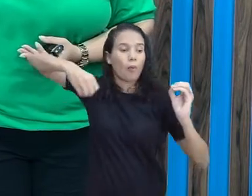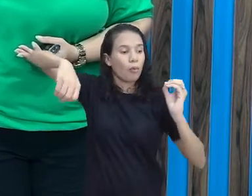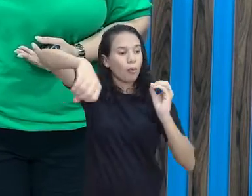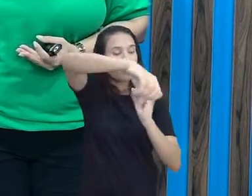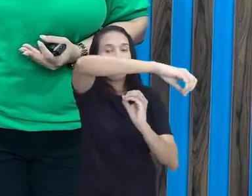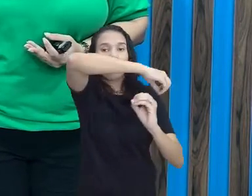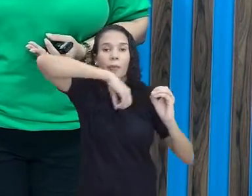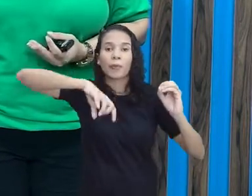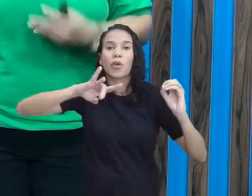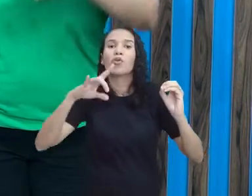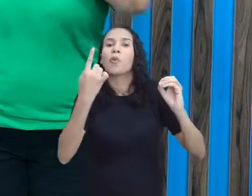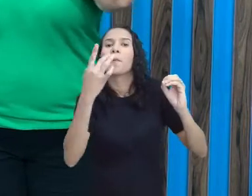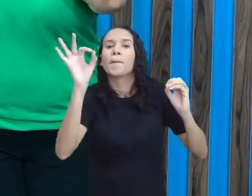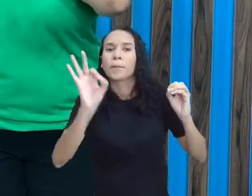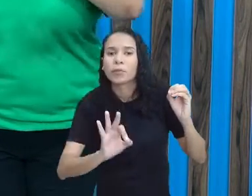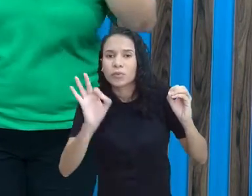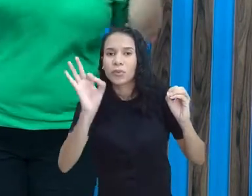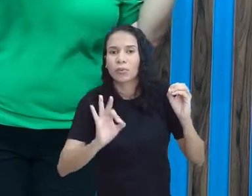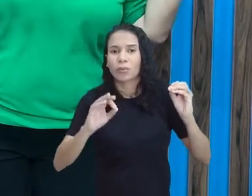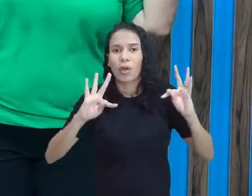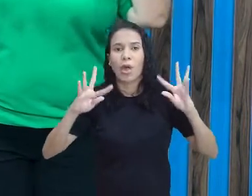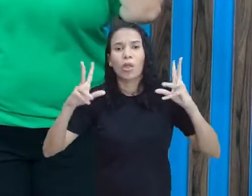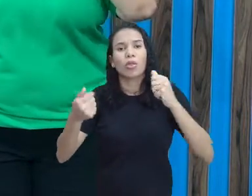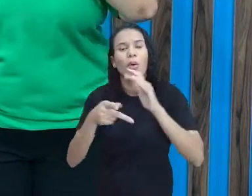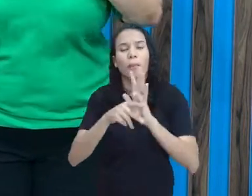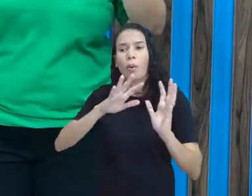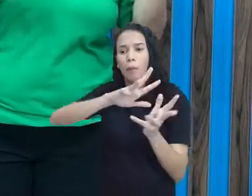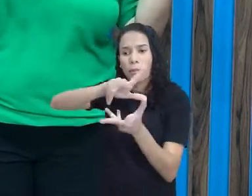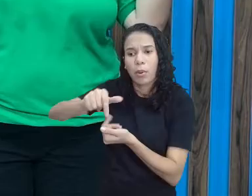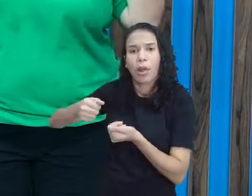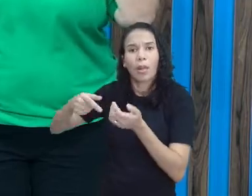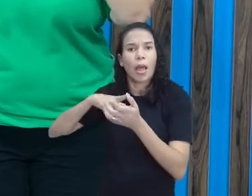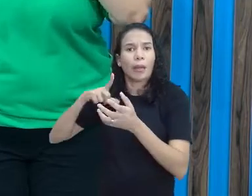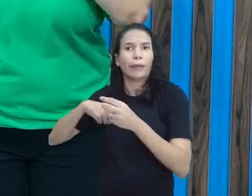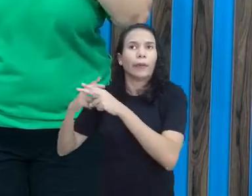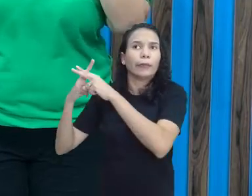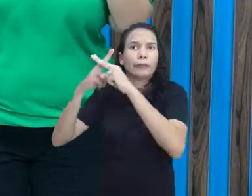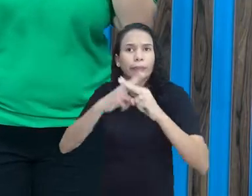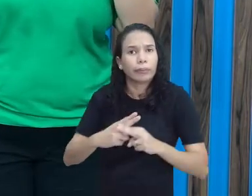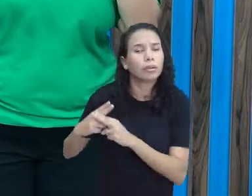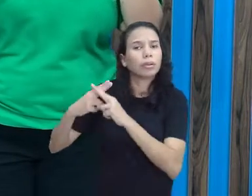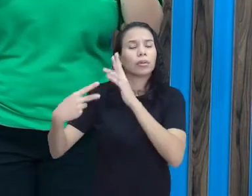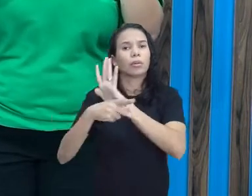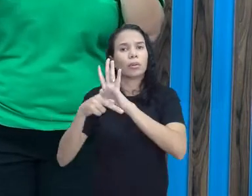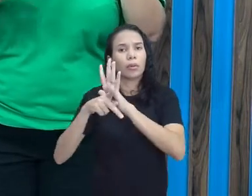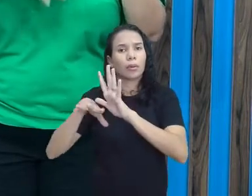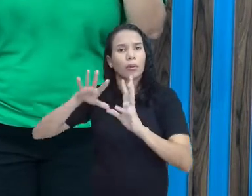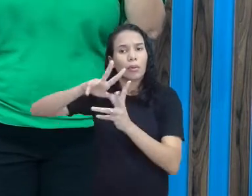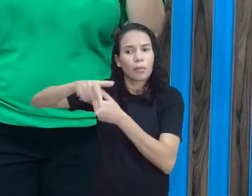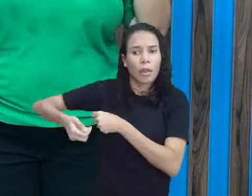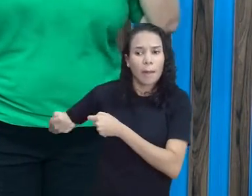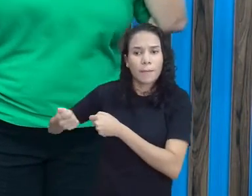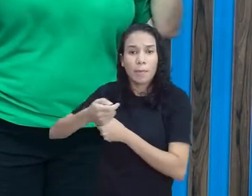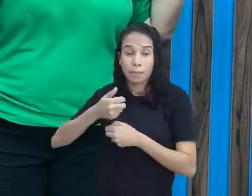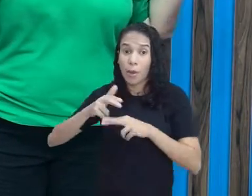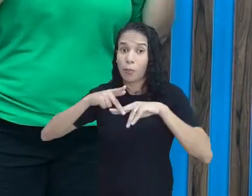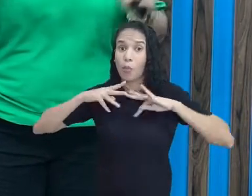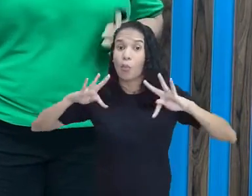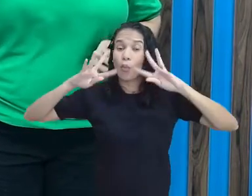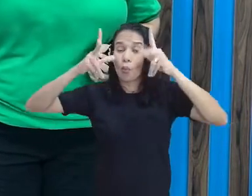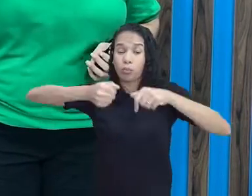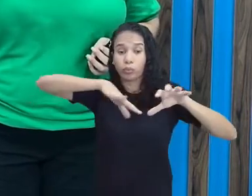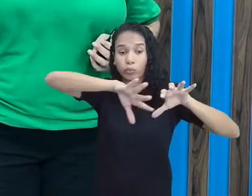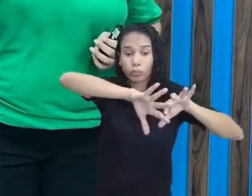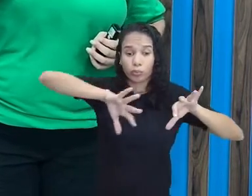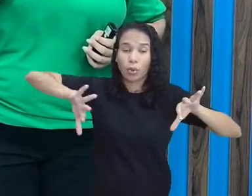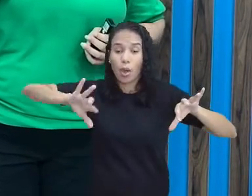somente 1% são todos os planetas, os asteroides, os planetas anões. Então, todo o resto